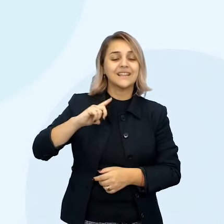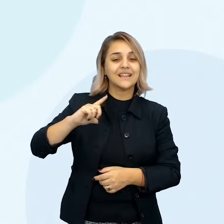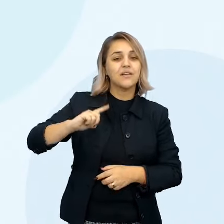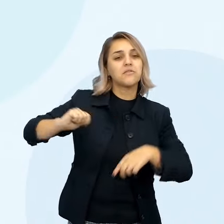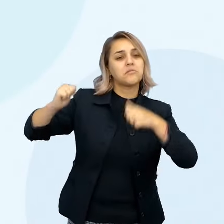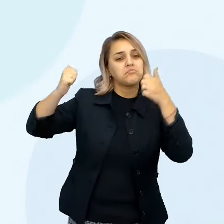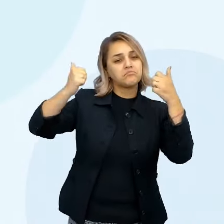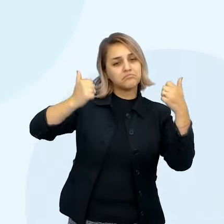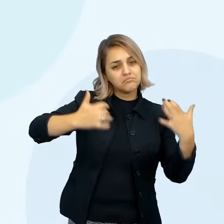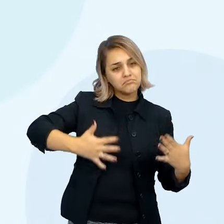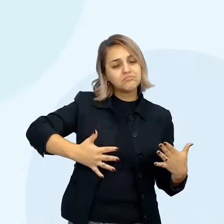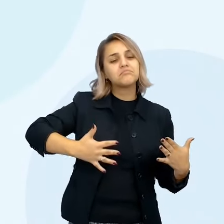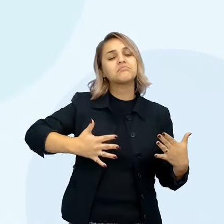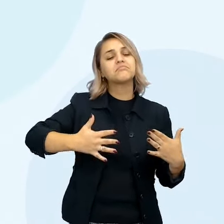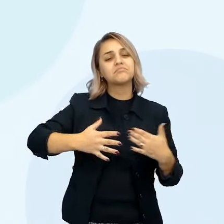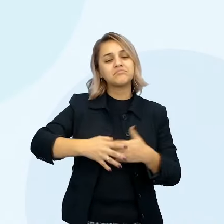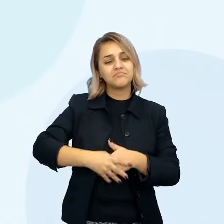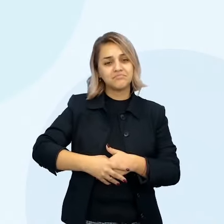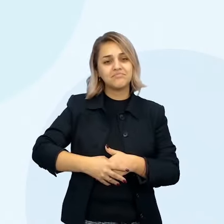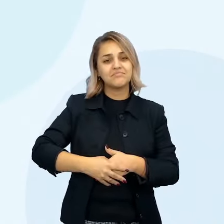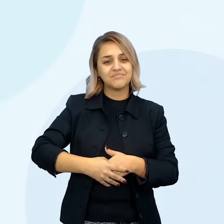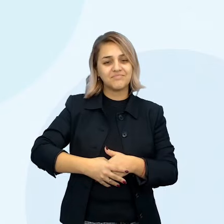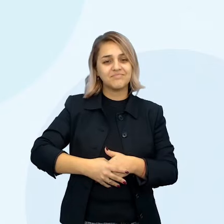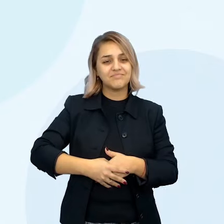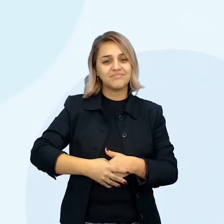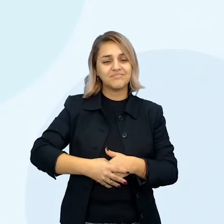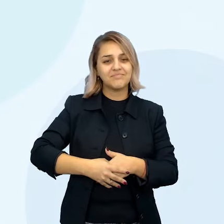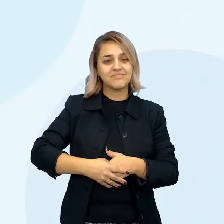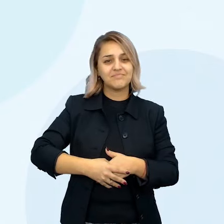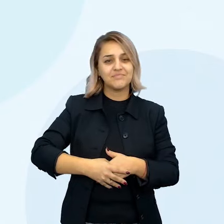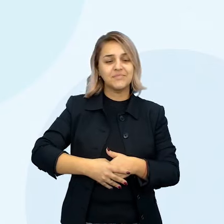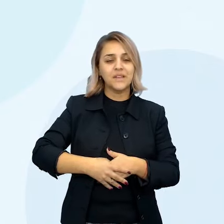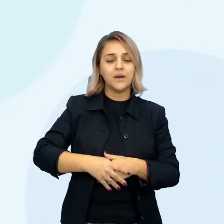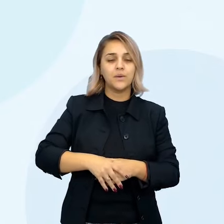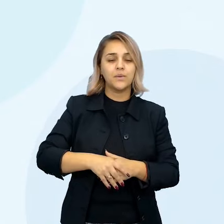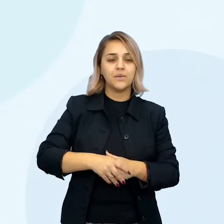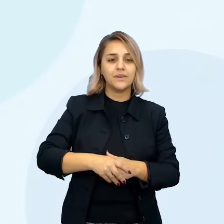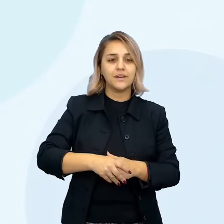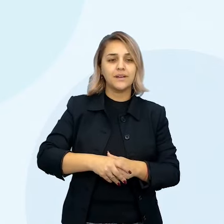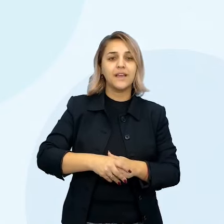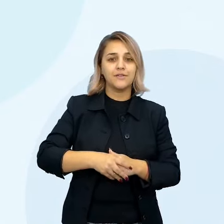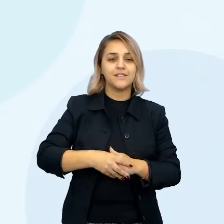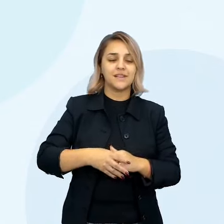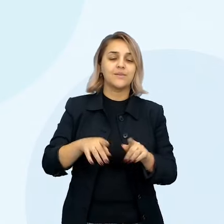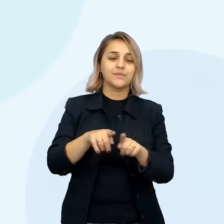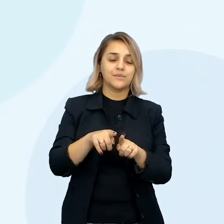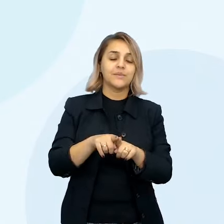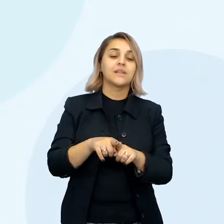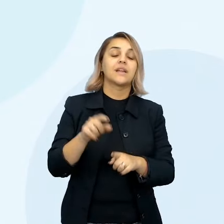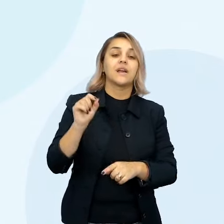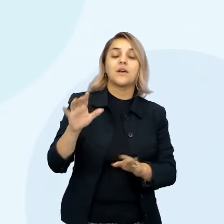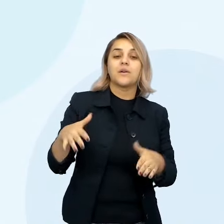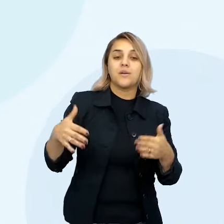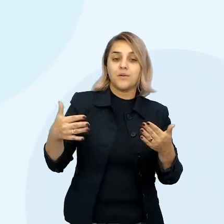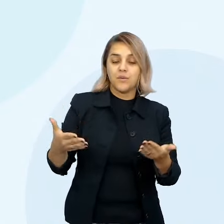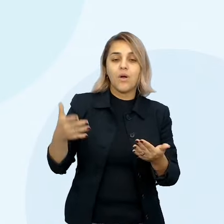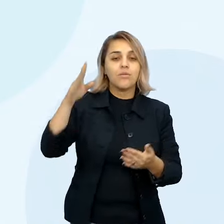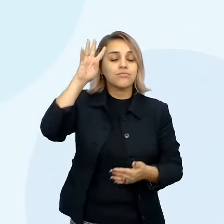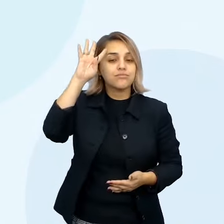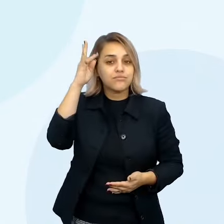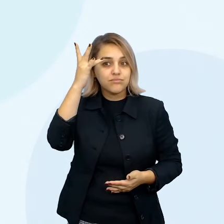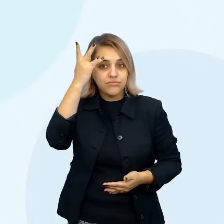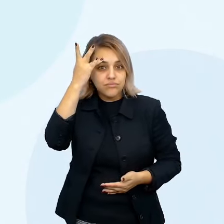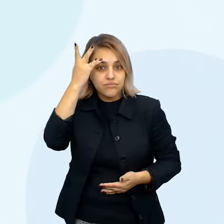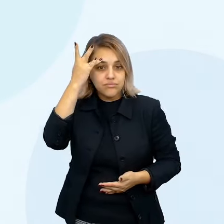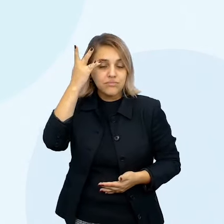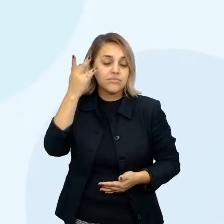abordando essa problemática, né? O meu público-alvo, qual vai ser a tomada de decisão